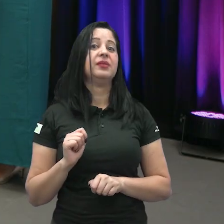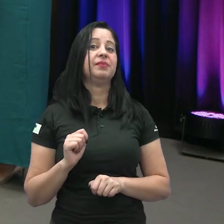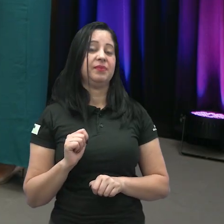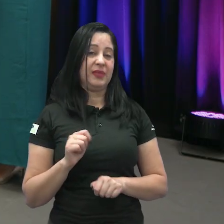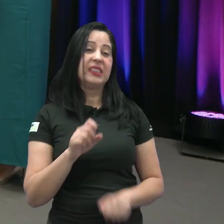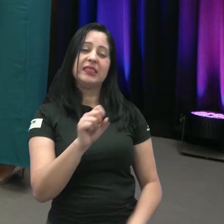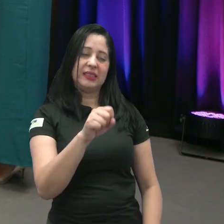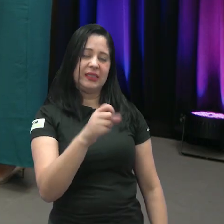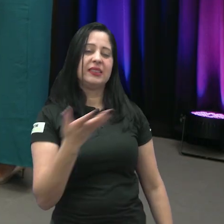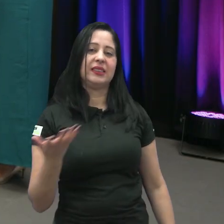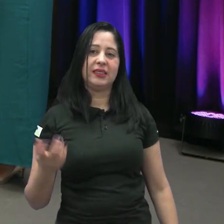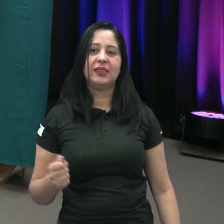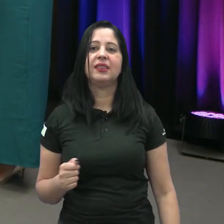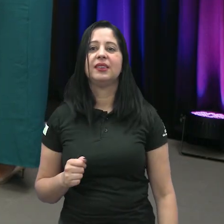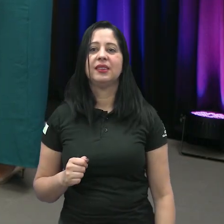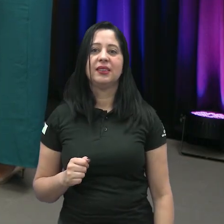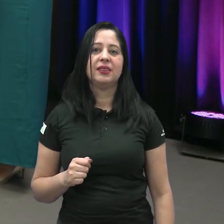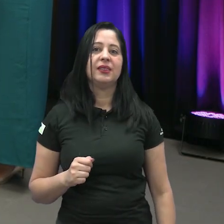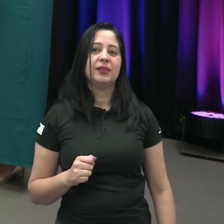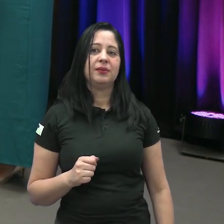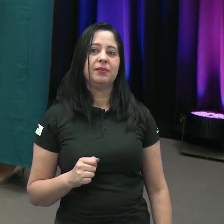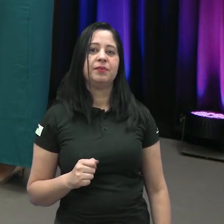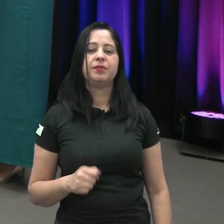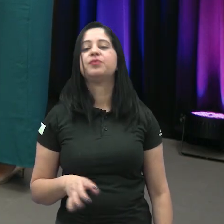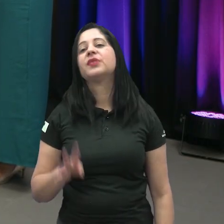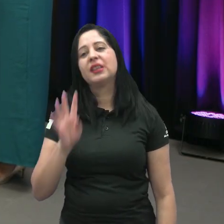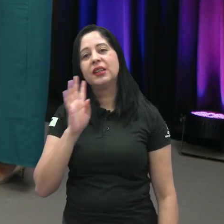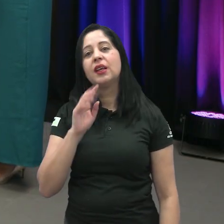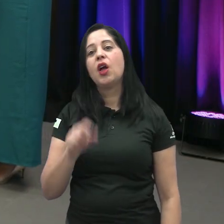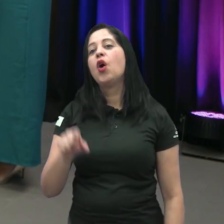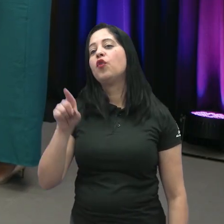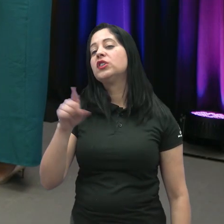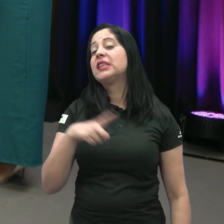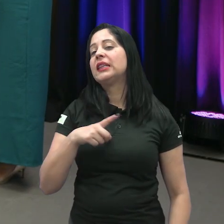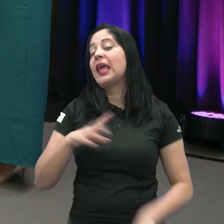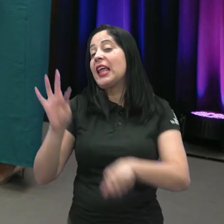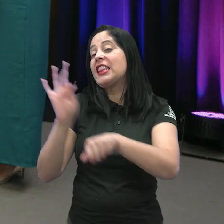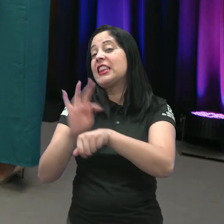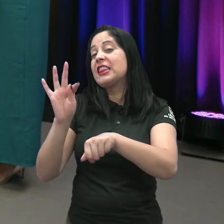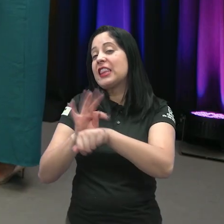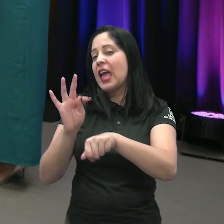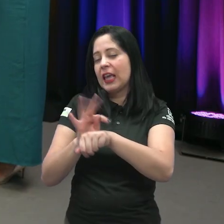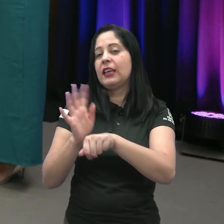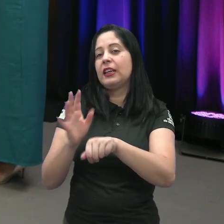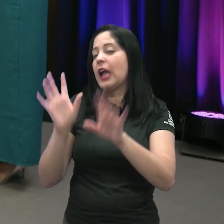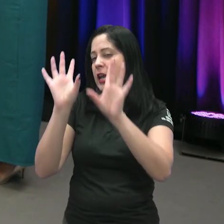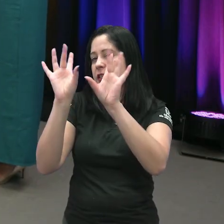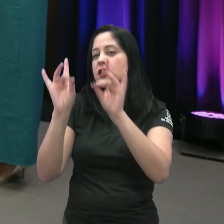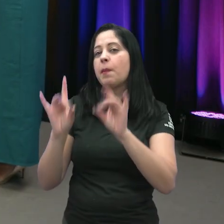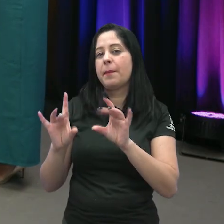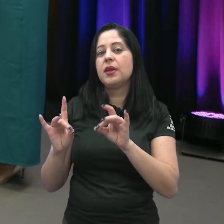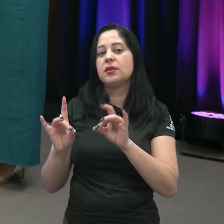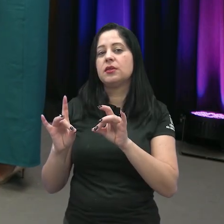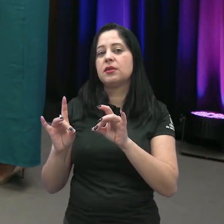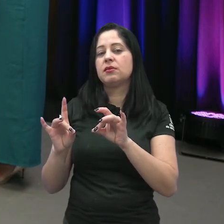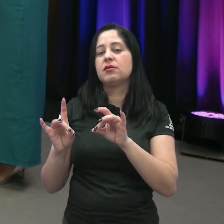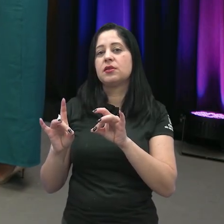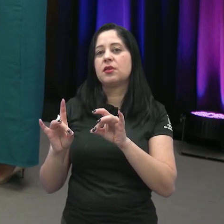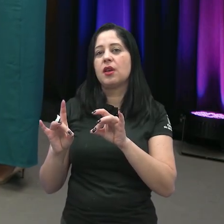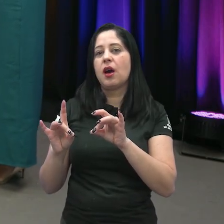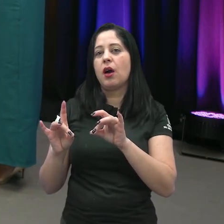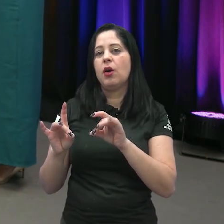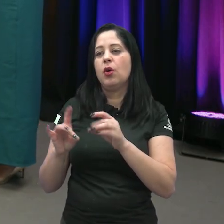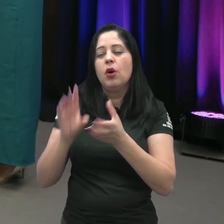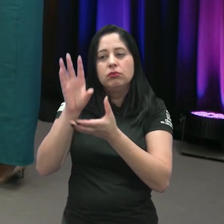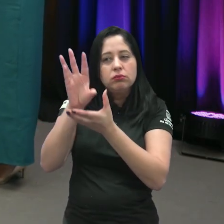extremos, né? Então tem isso também. E você tem alguma técnica ou abordagem especial que você utiliza